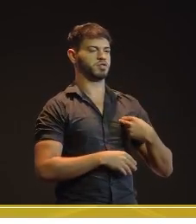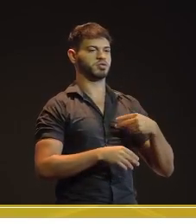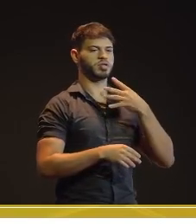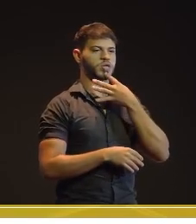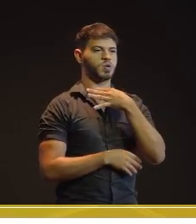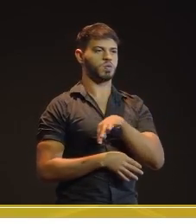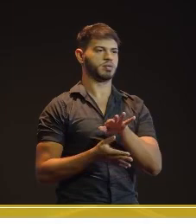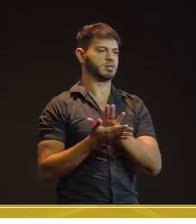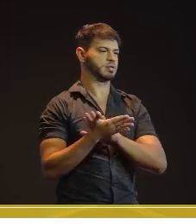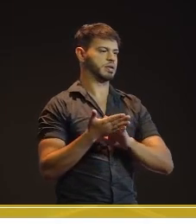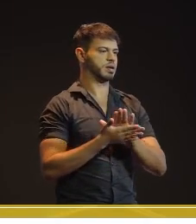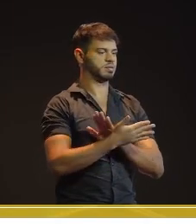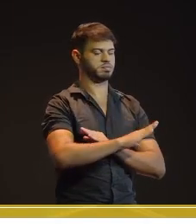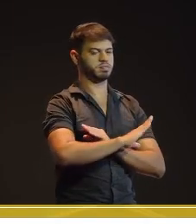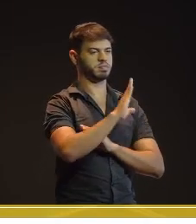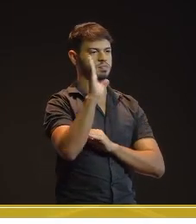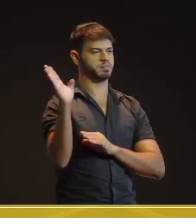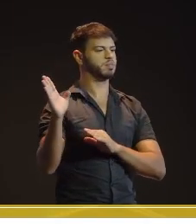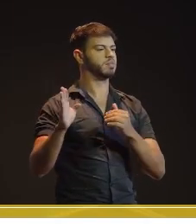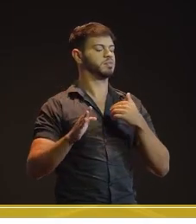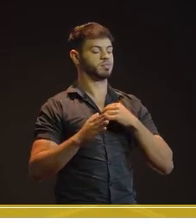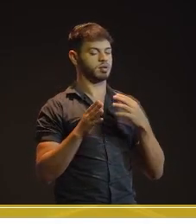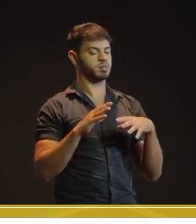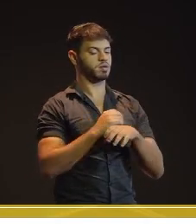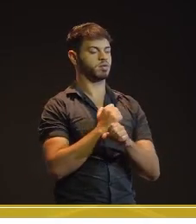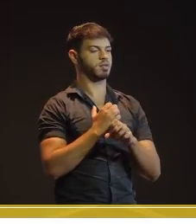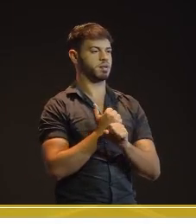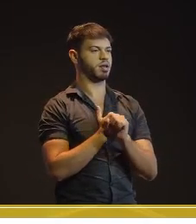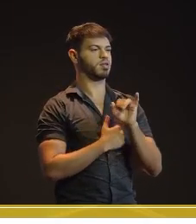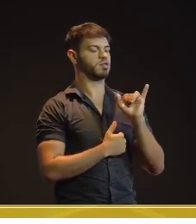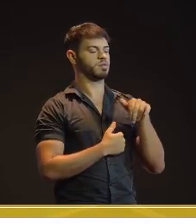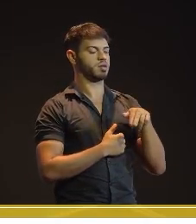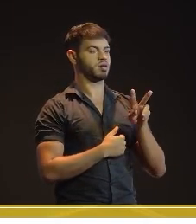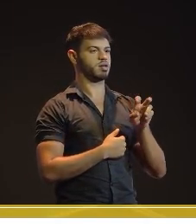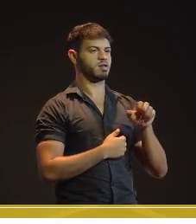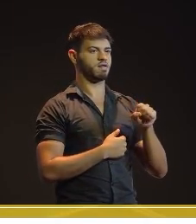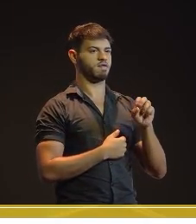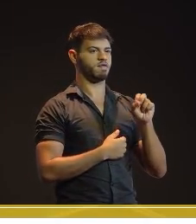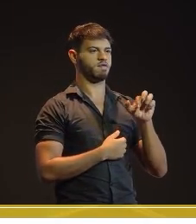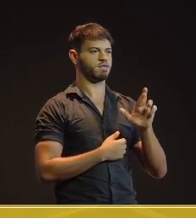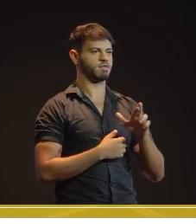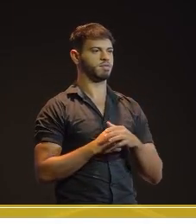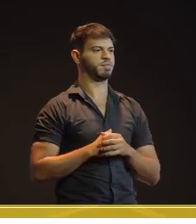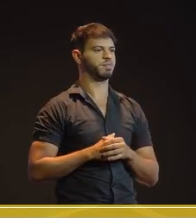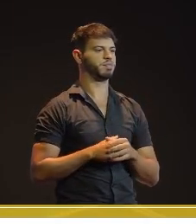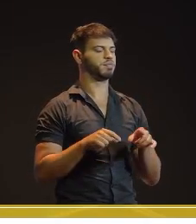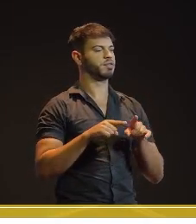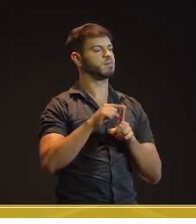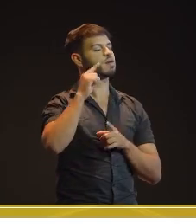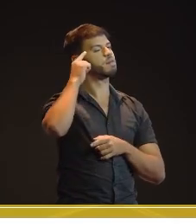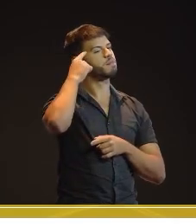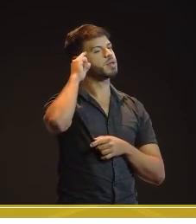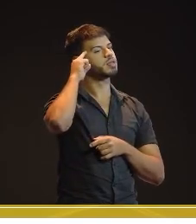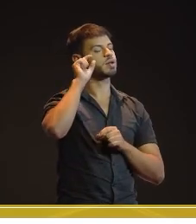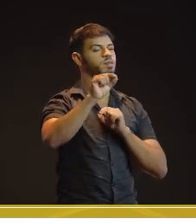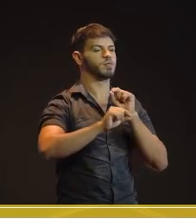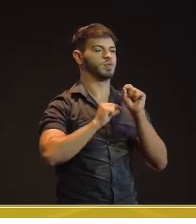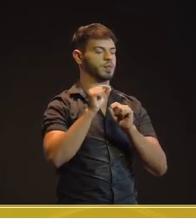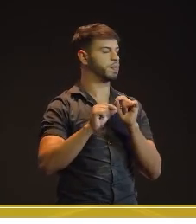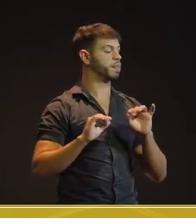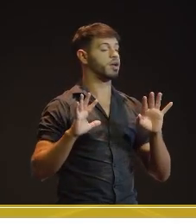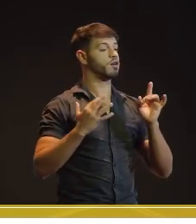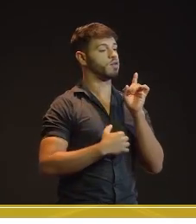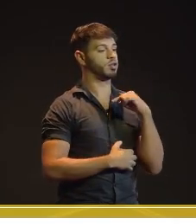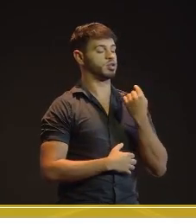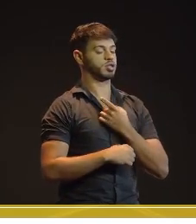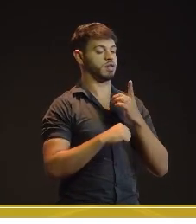conheço. É necessário ter mais bancabilidade com o inversor, justamente por isso. Pensamos o seguinte, quando eu estava